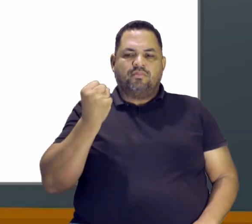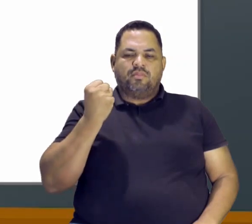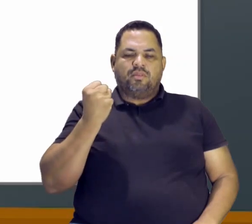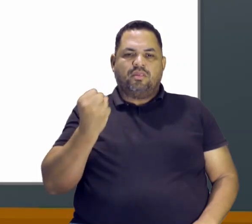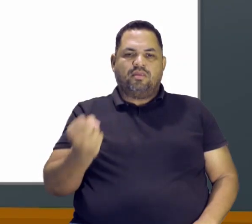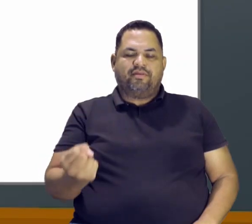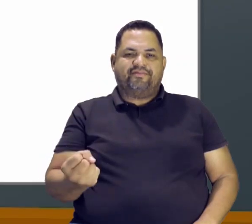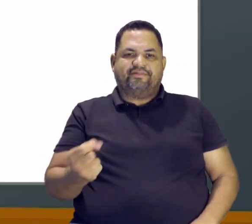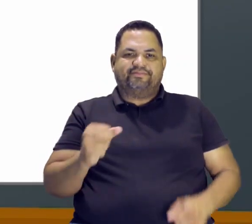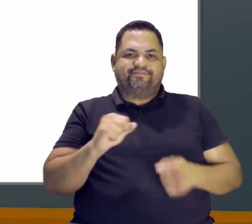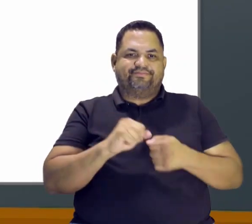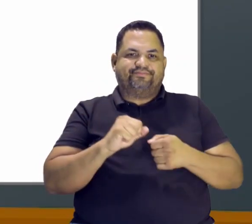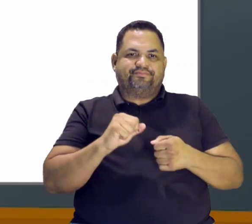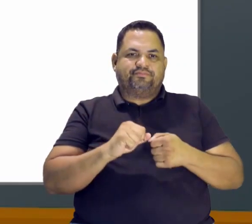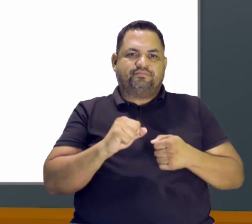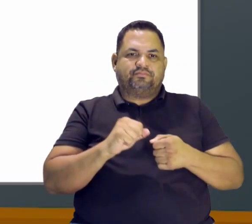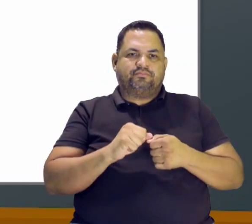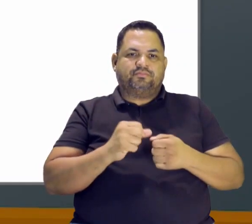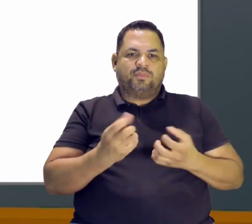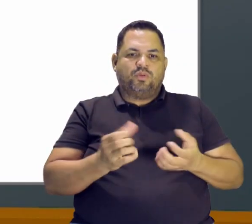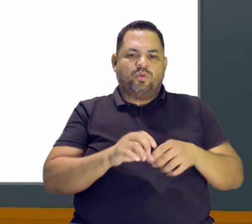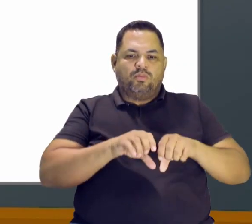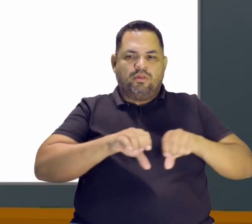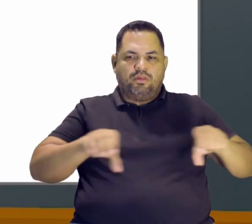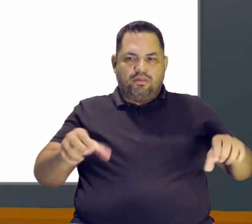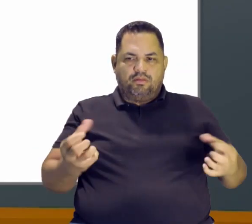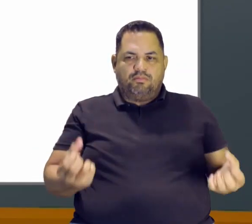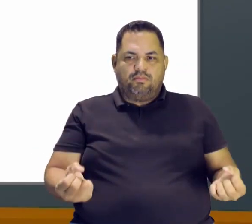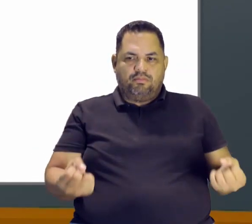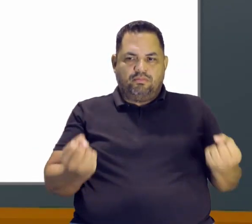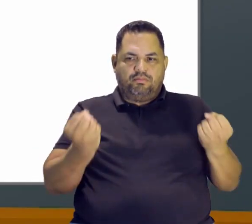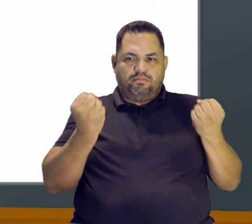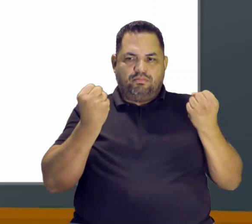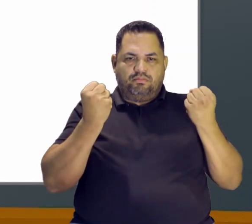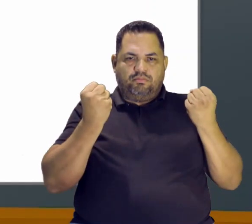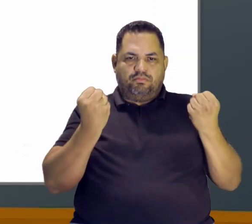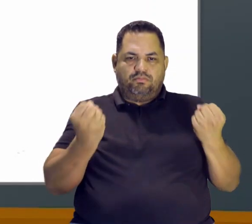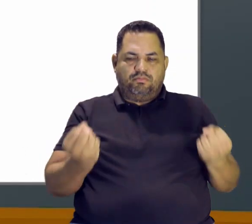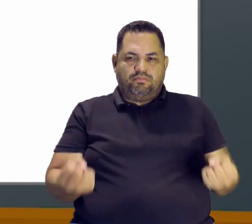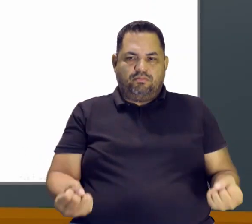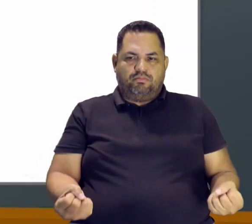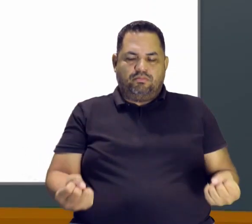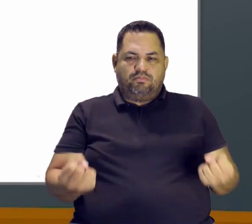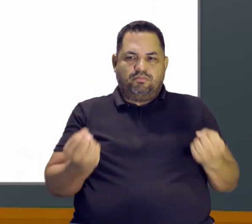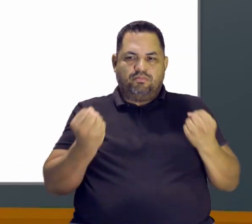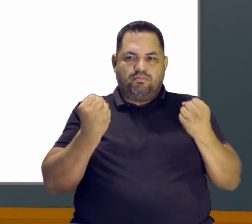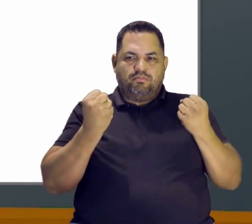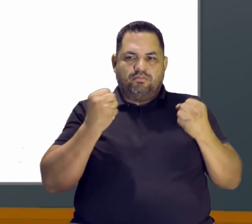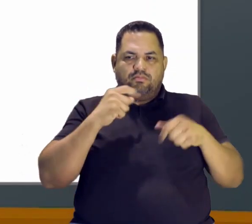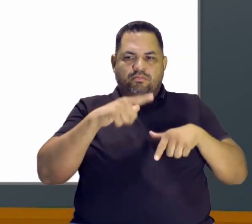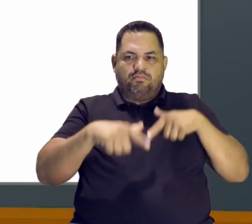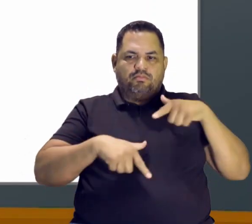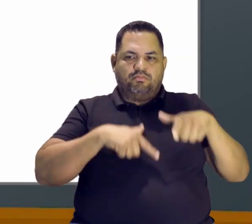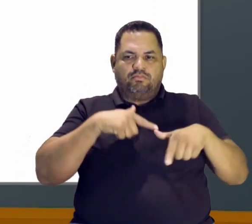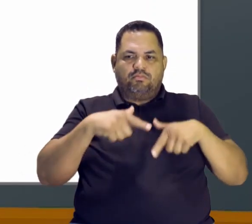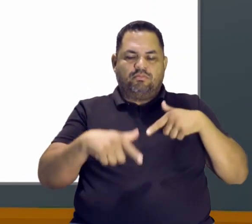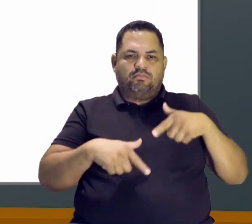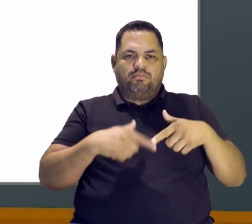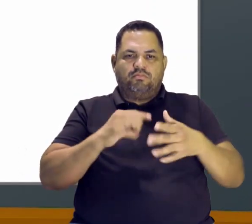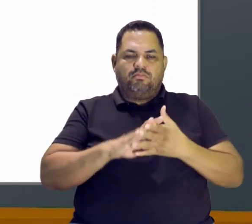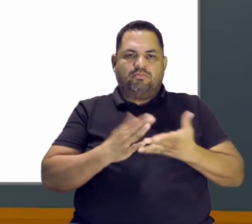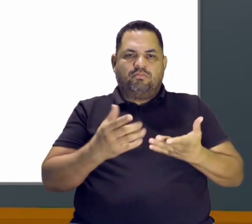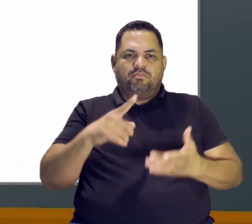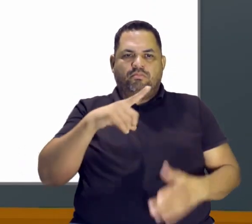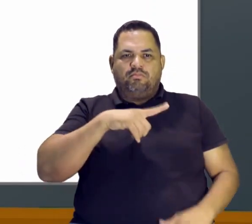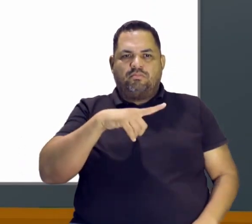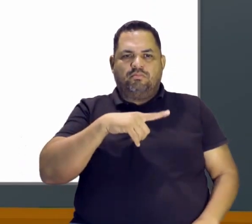esse movimento aqui com uma barra, eu teria aí a execução aí desse músculo trabalhando. E em especial eu tenho aqui